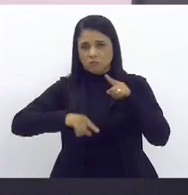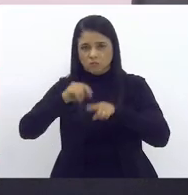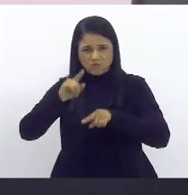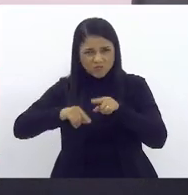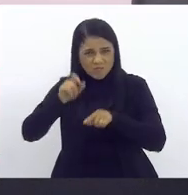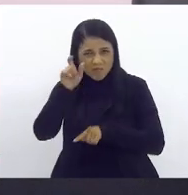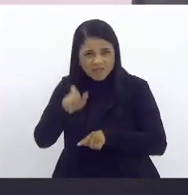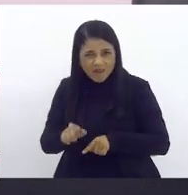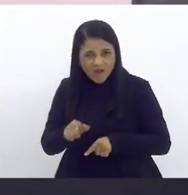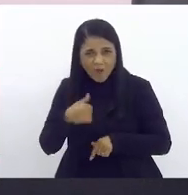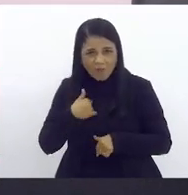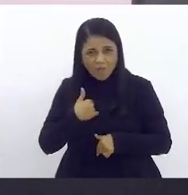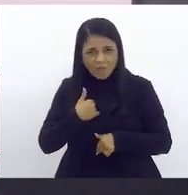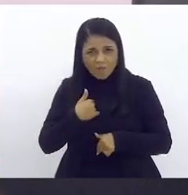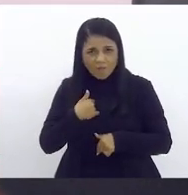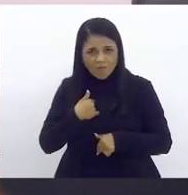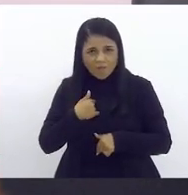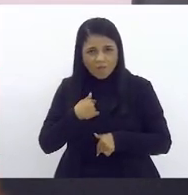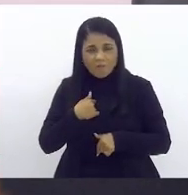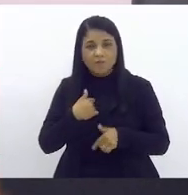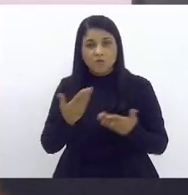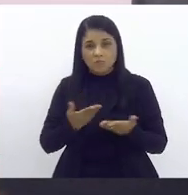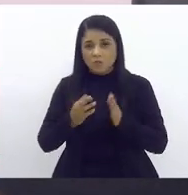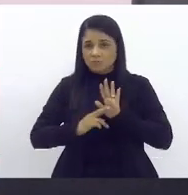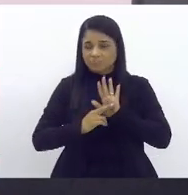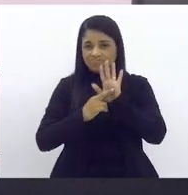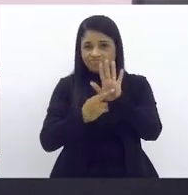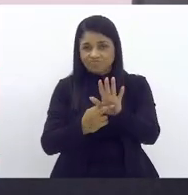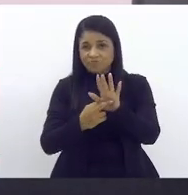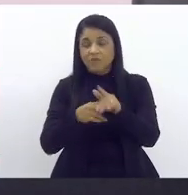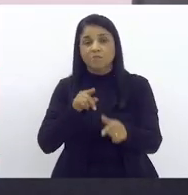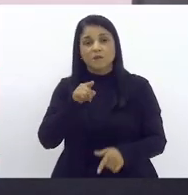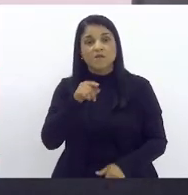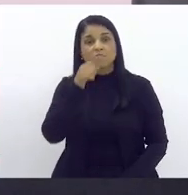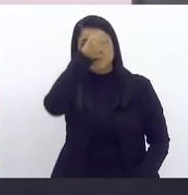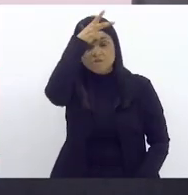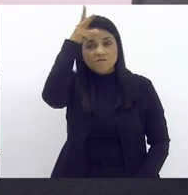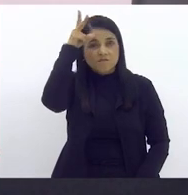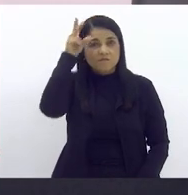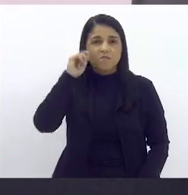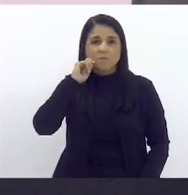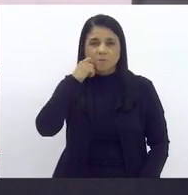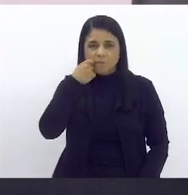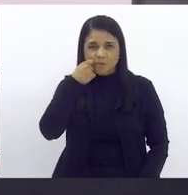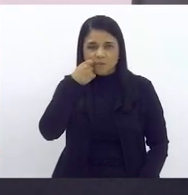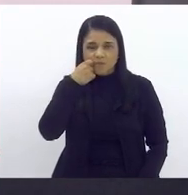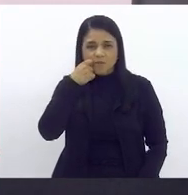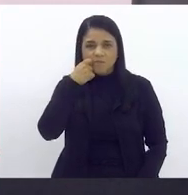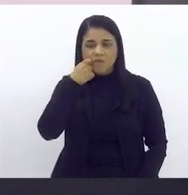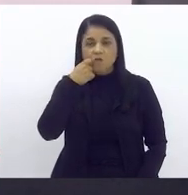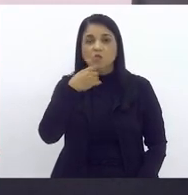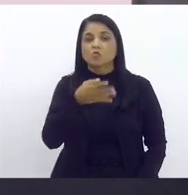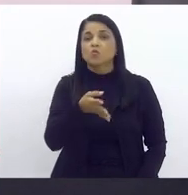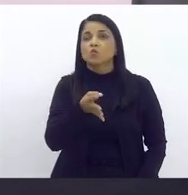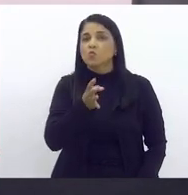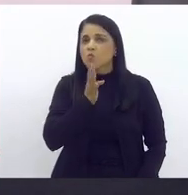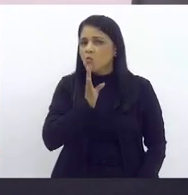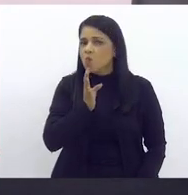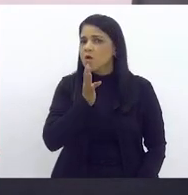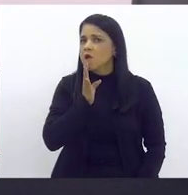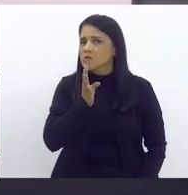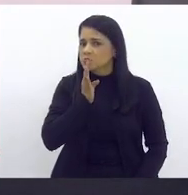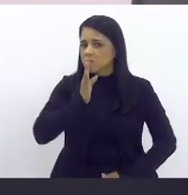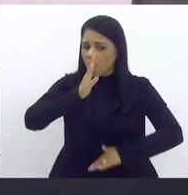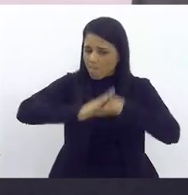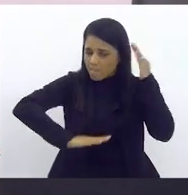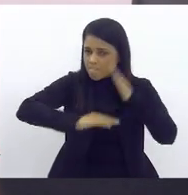E estamos aqui hoje presentes para falar para o Eduardo Paes, nos reconheça como de fato